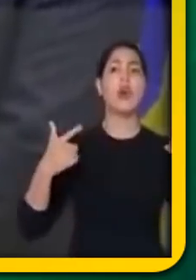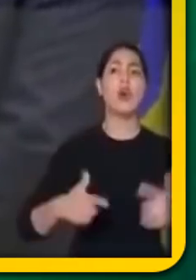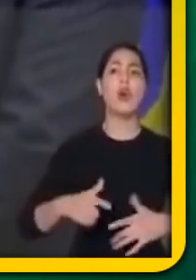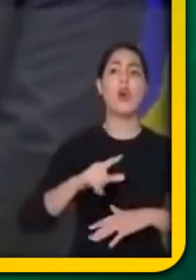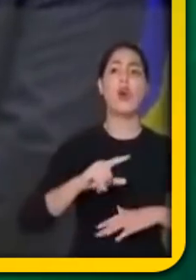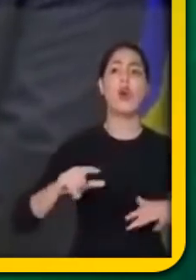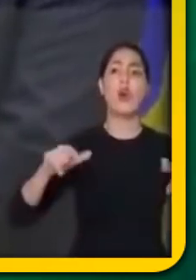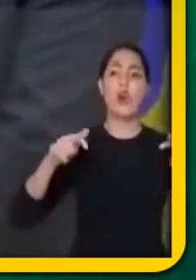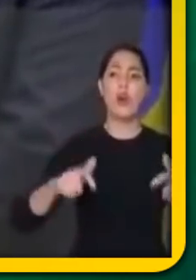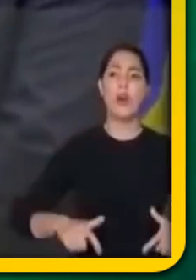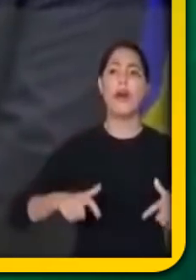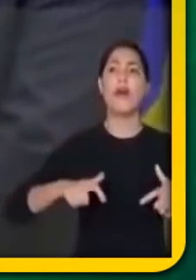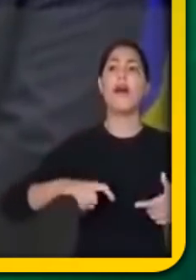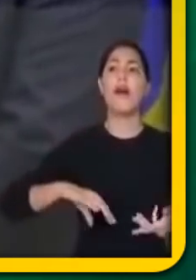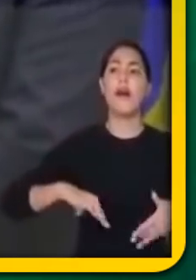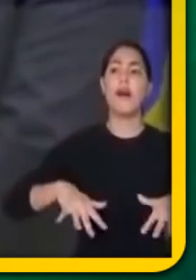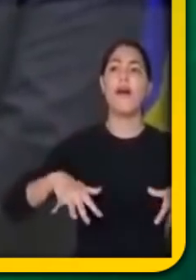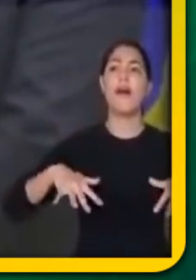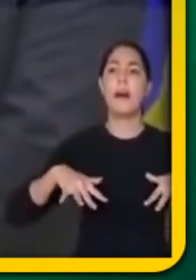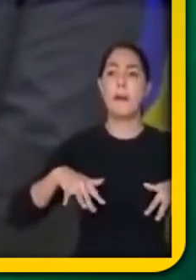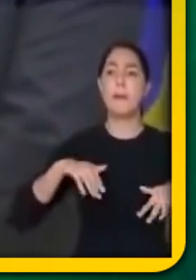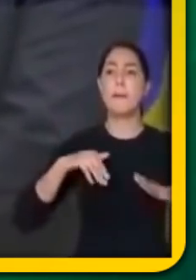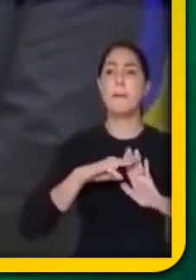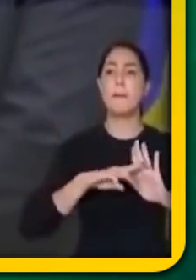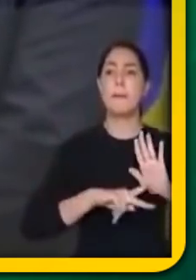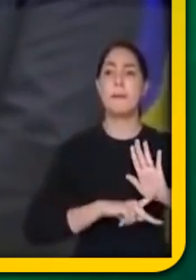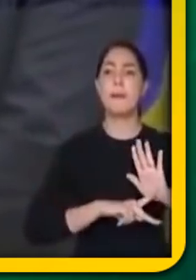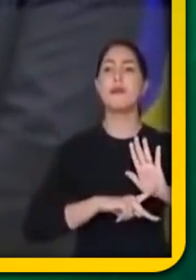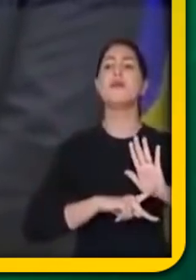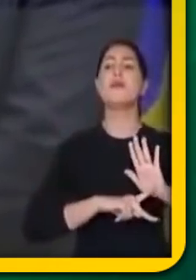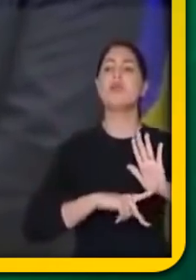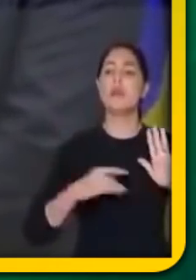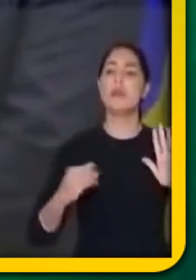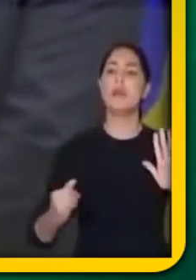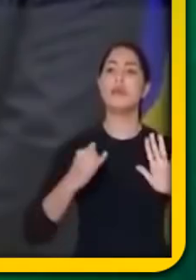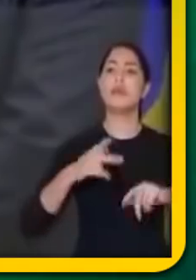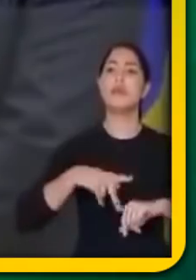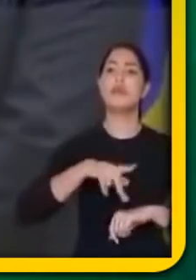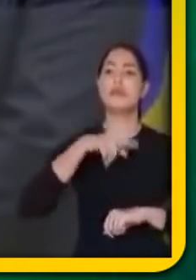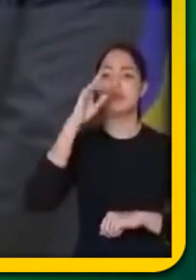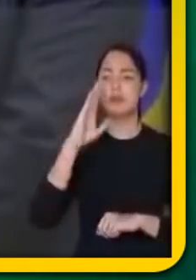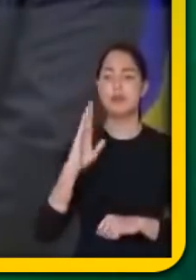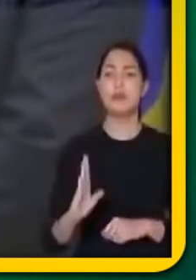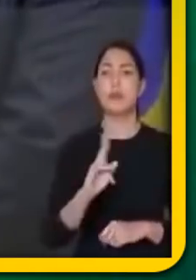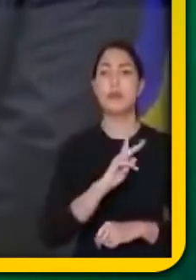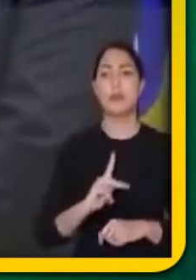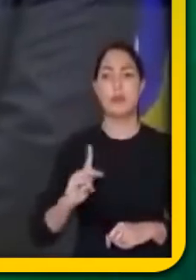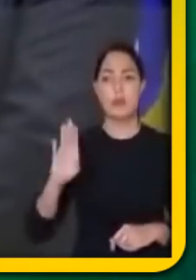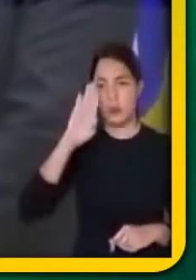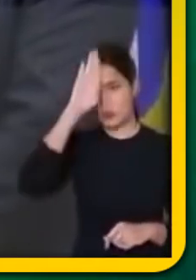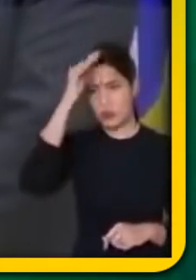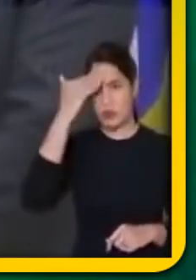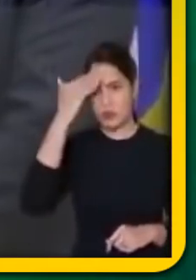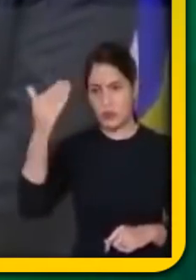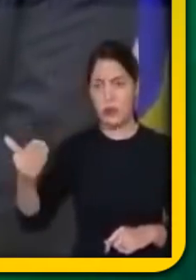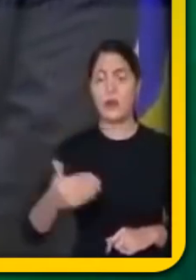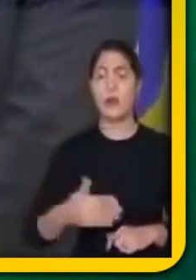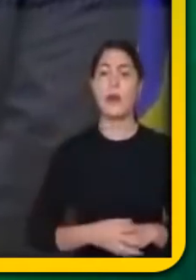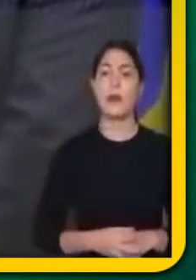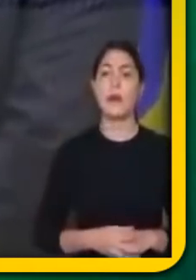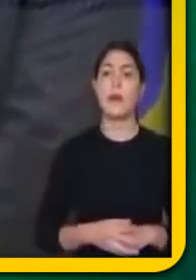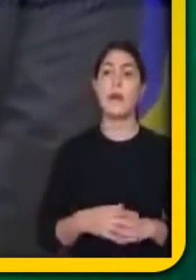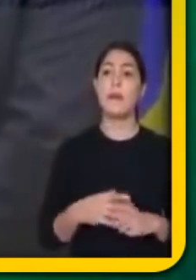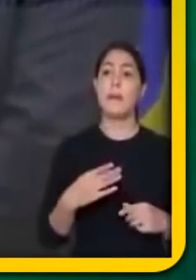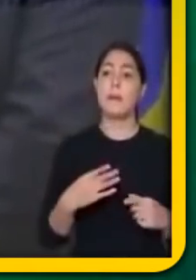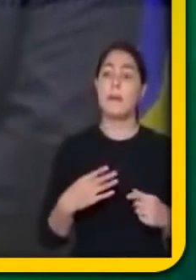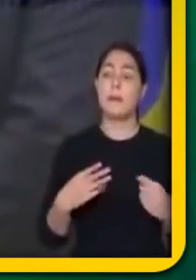Planalto essa medida provisória importante para o país. Vitória para os aposentados, obrigado presidente Bolsonaro, obrigado ministro Onyx